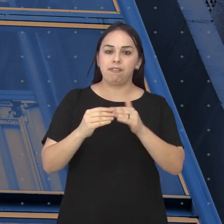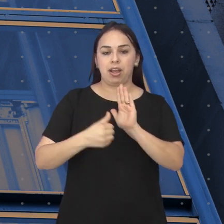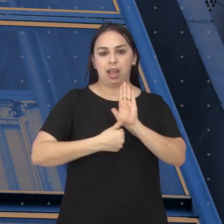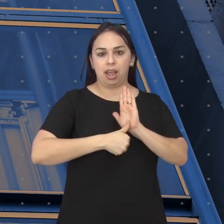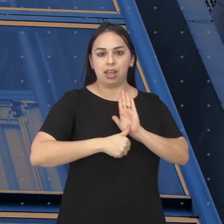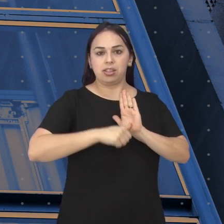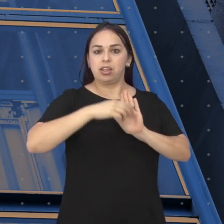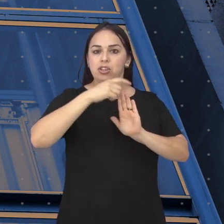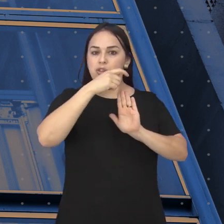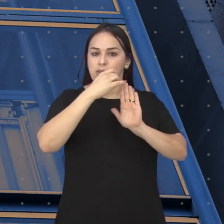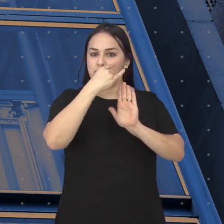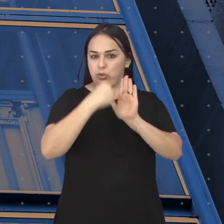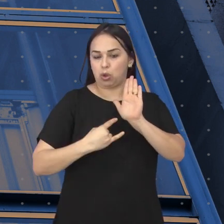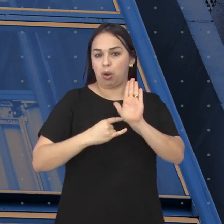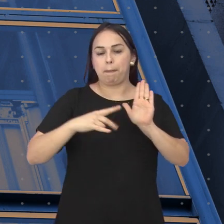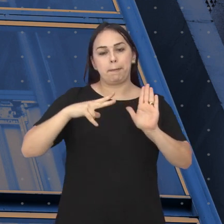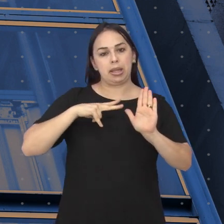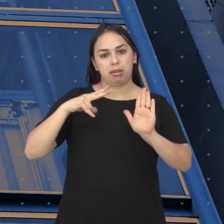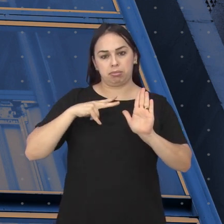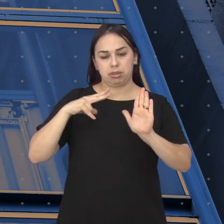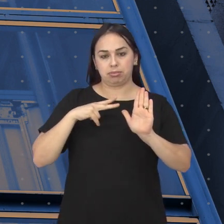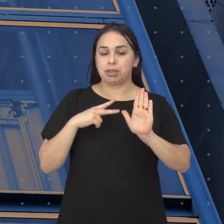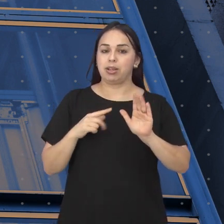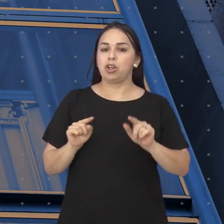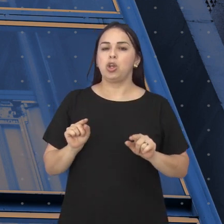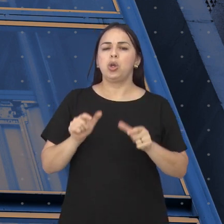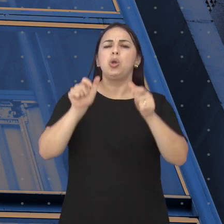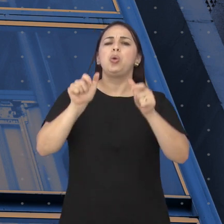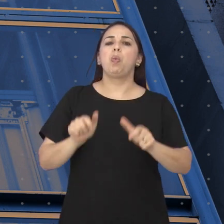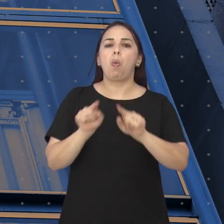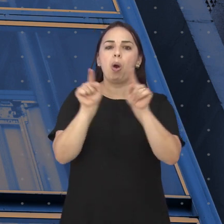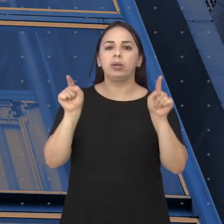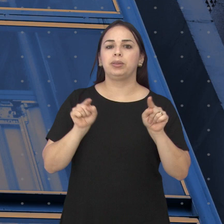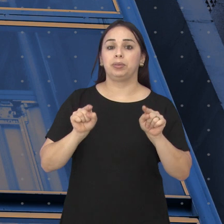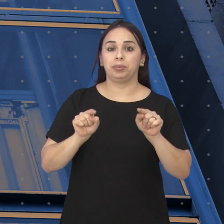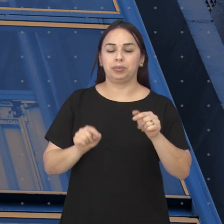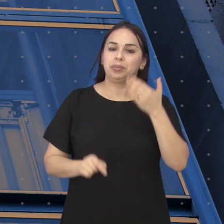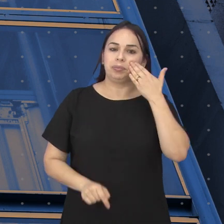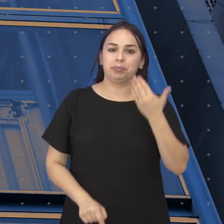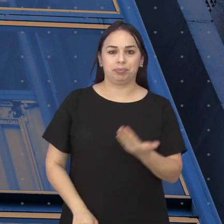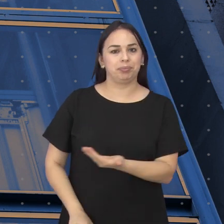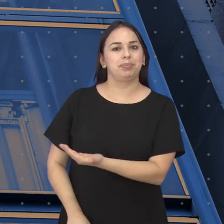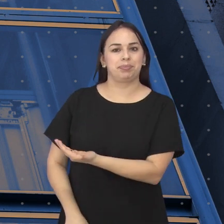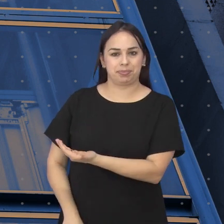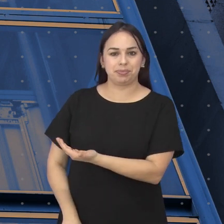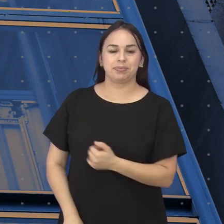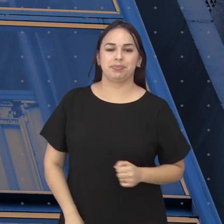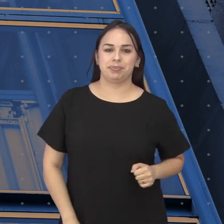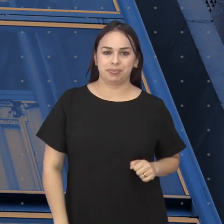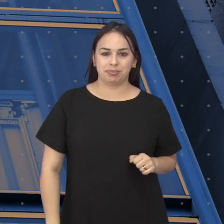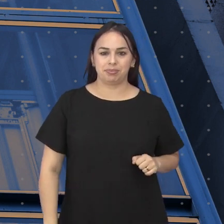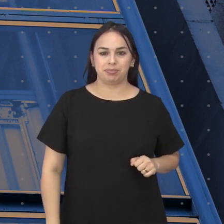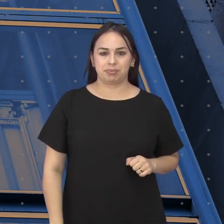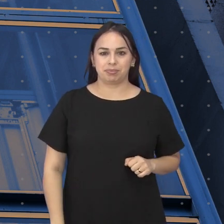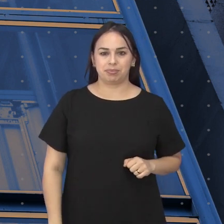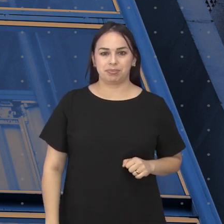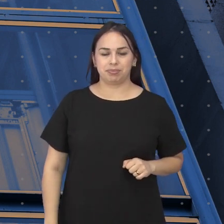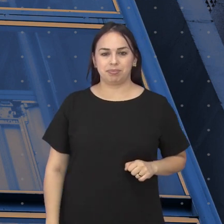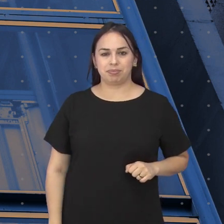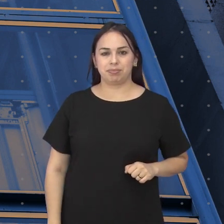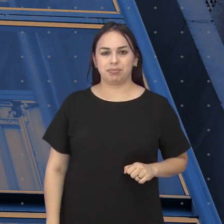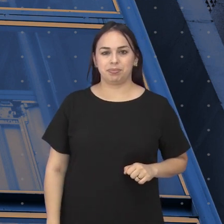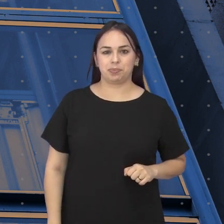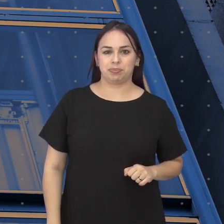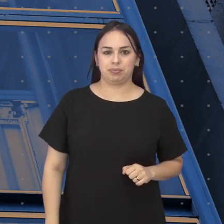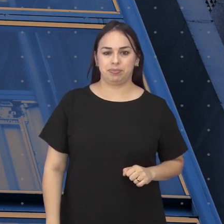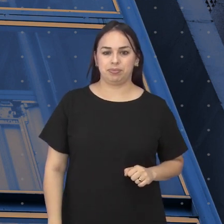RG, CPF, carteira de trabalho e o cartão cidadão. O PAT fica na Praça Afonso Pena, número 175,